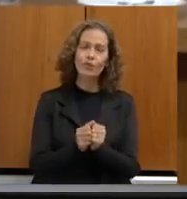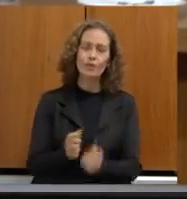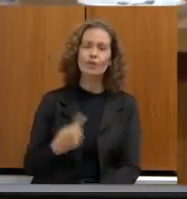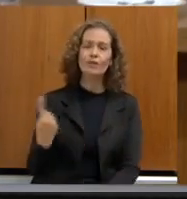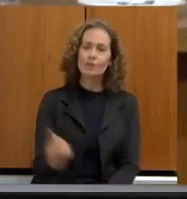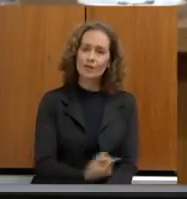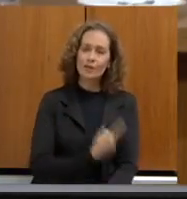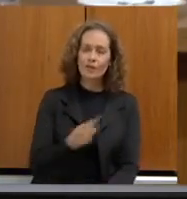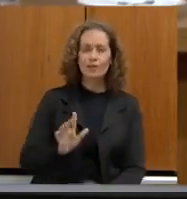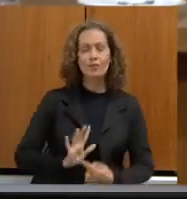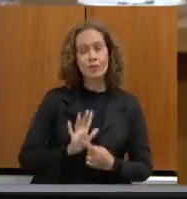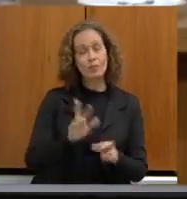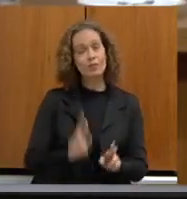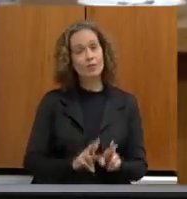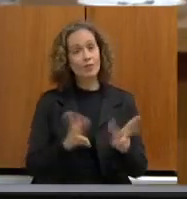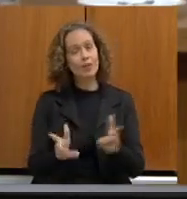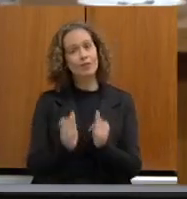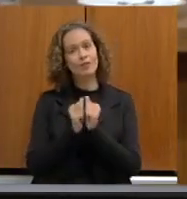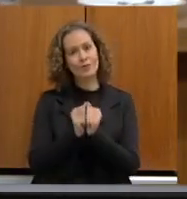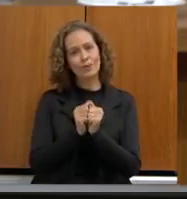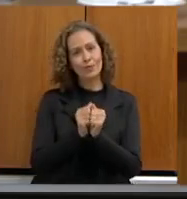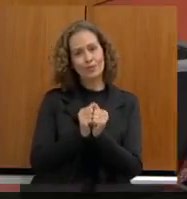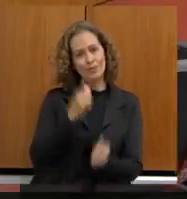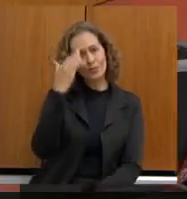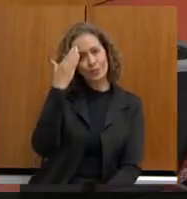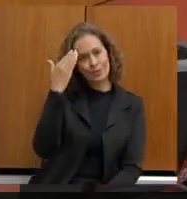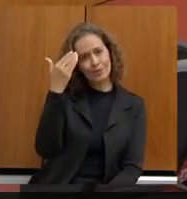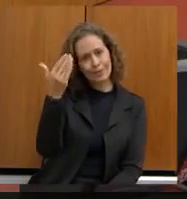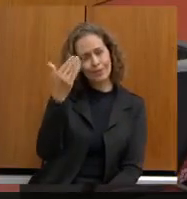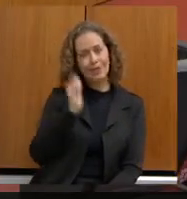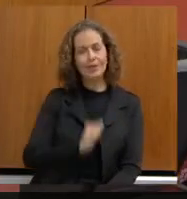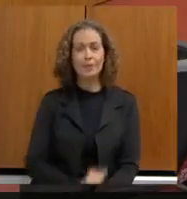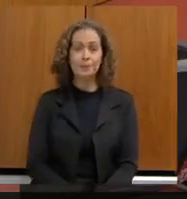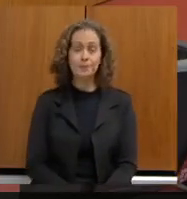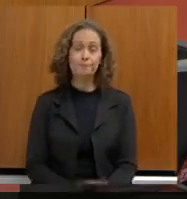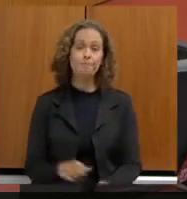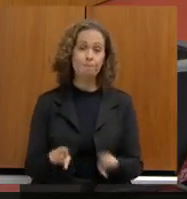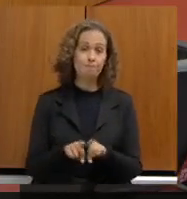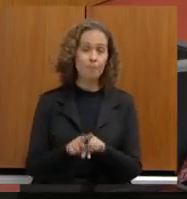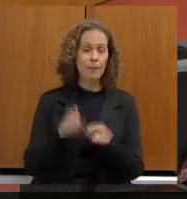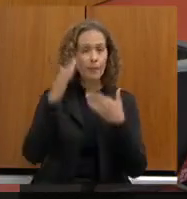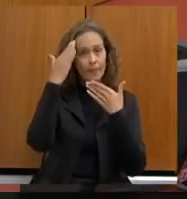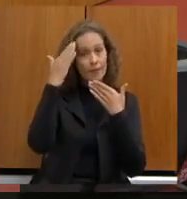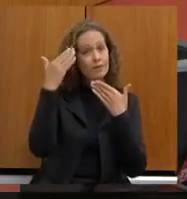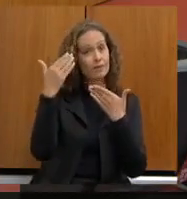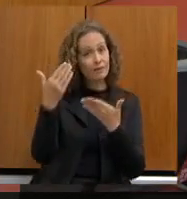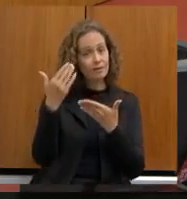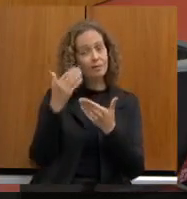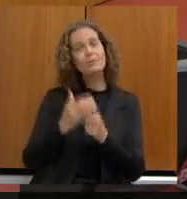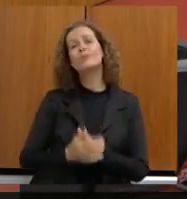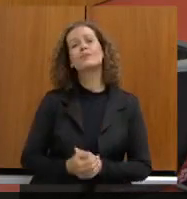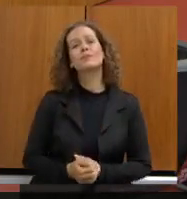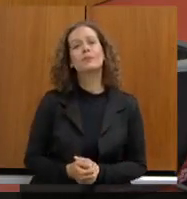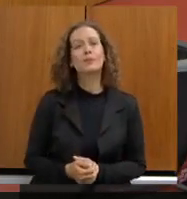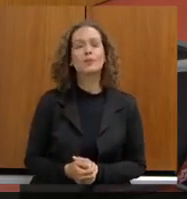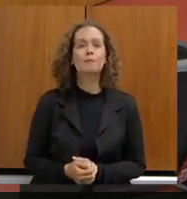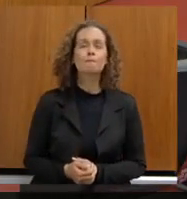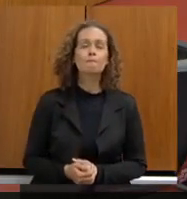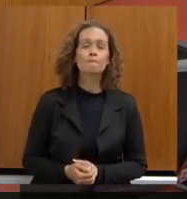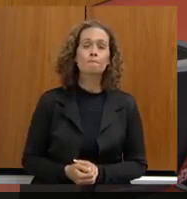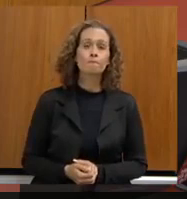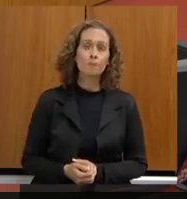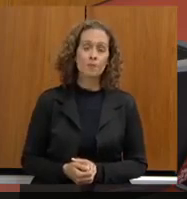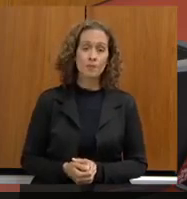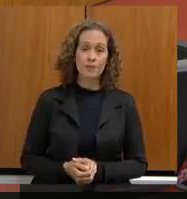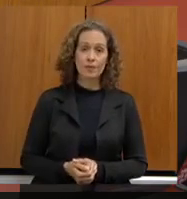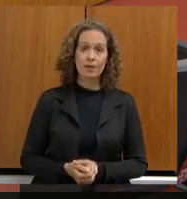fazemos a diferença juntos Muito obrigado e agradecemos o e passamos